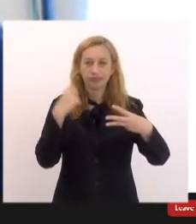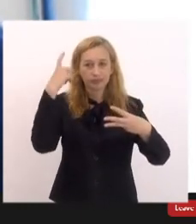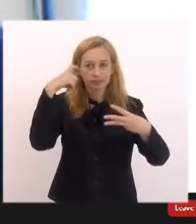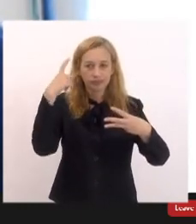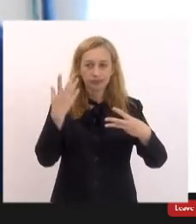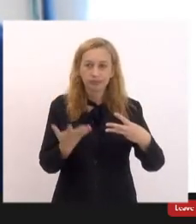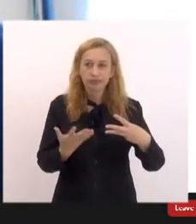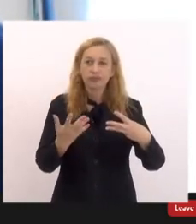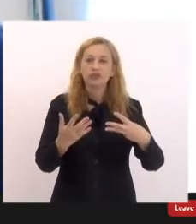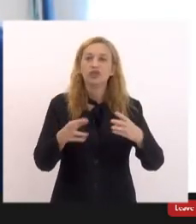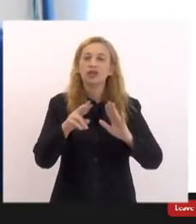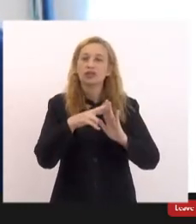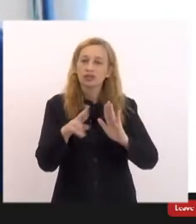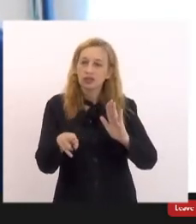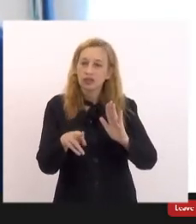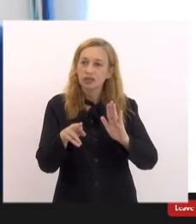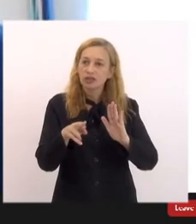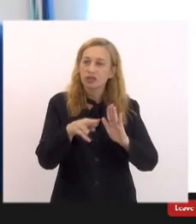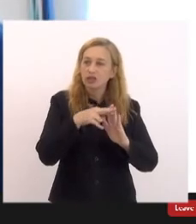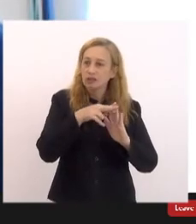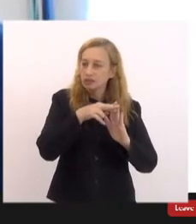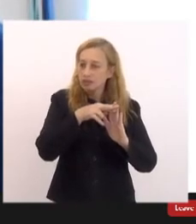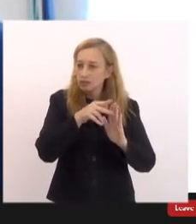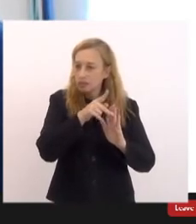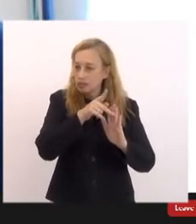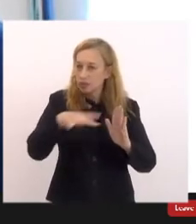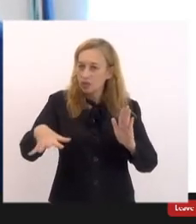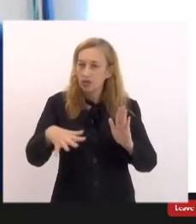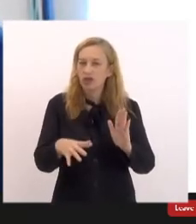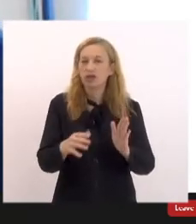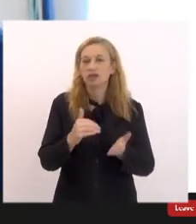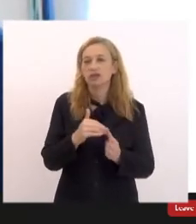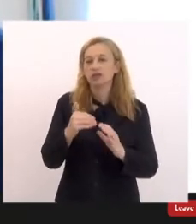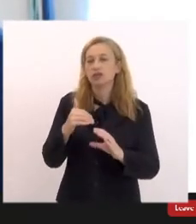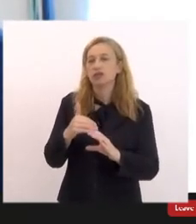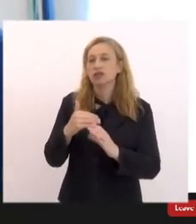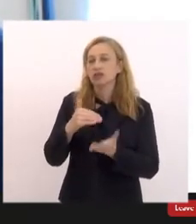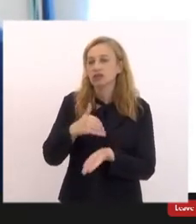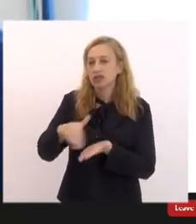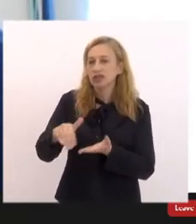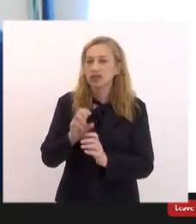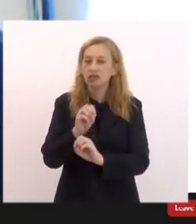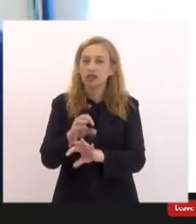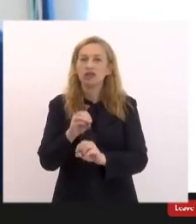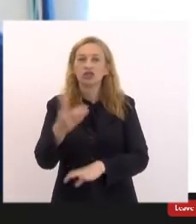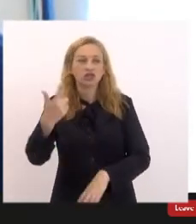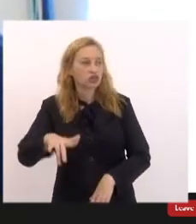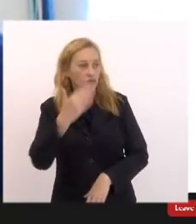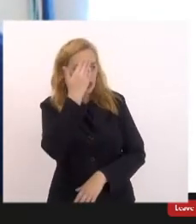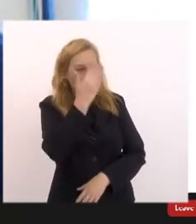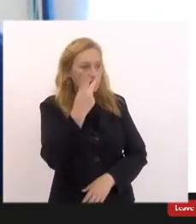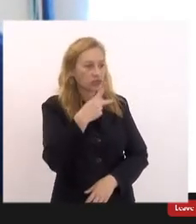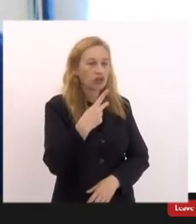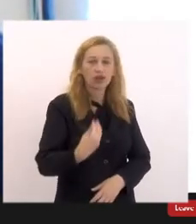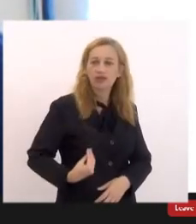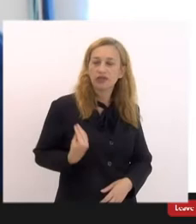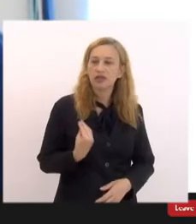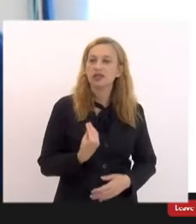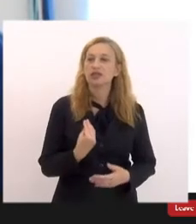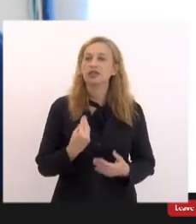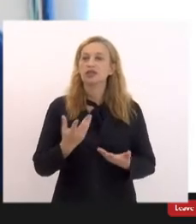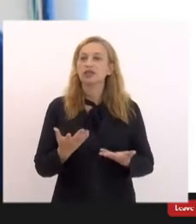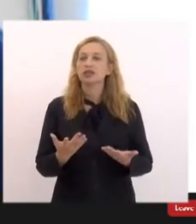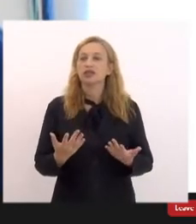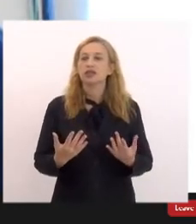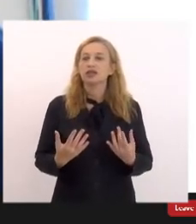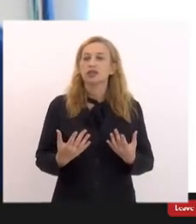relação aos protocolos, para passar para a SEDUC, mais uma vez aqui agradecendo a presença e colocando esse nosso espírito